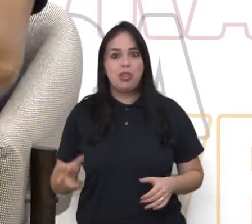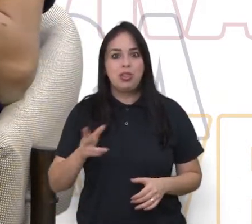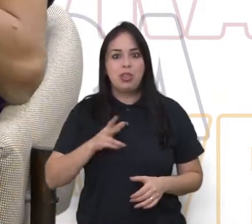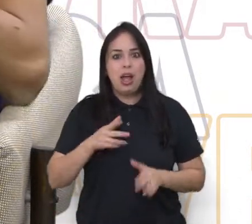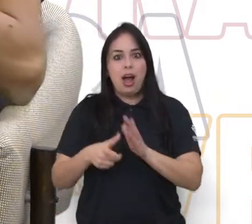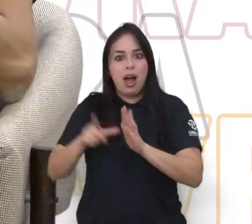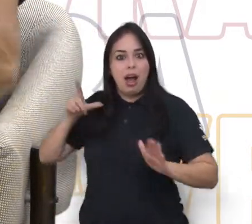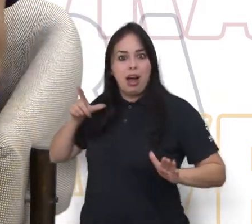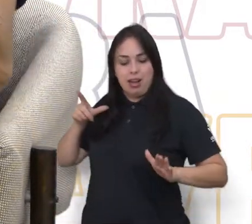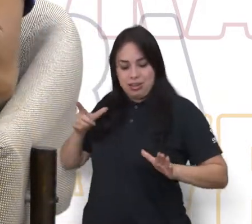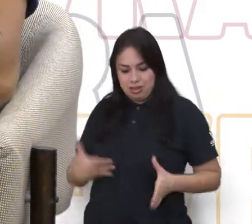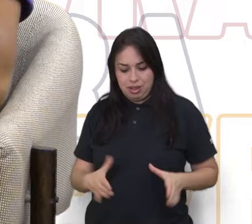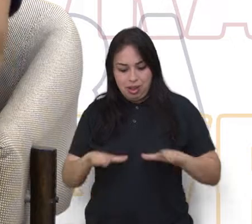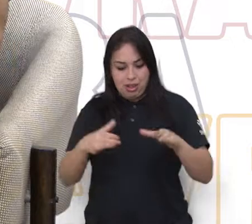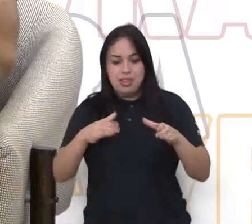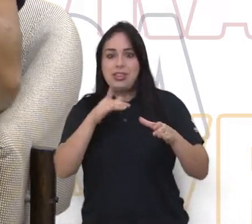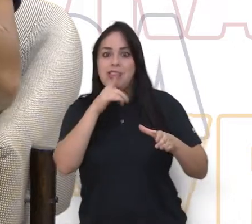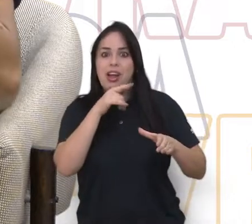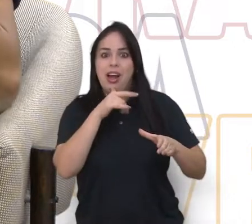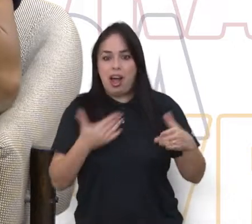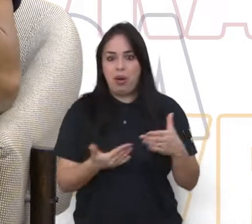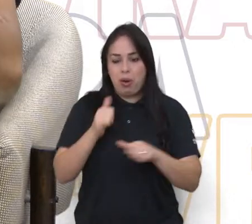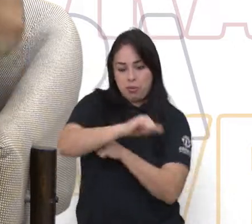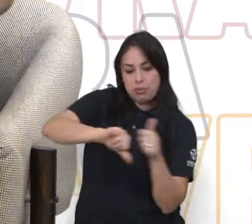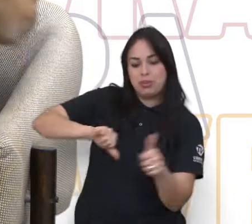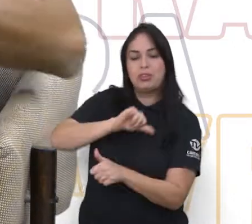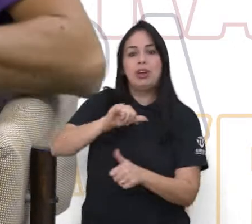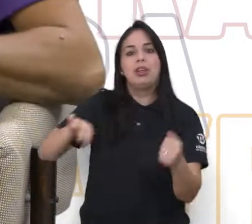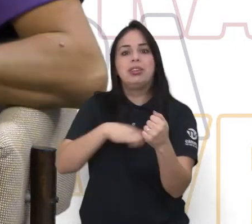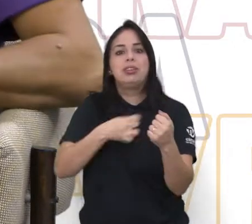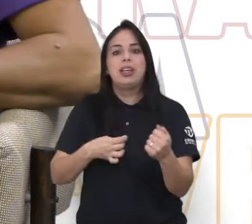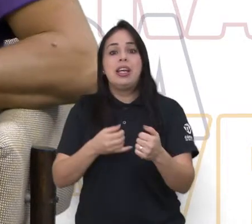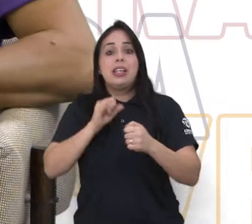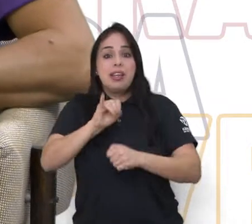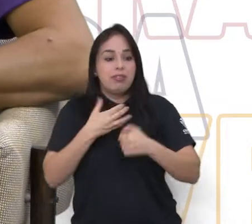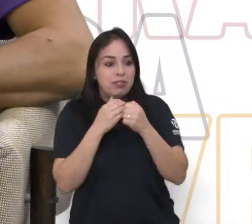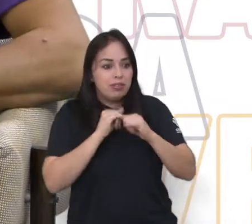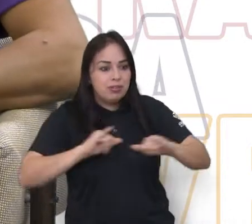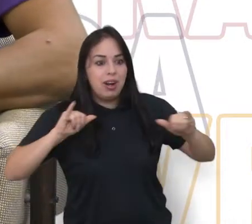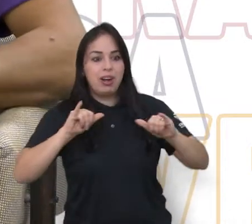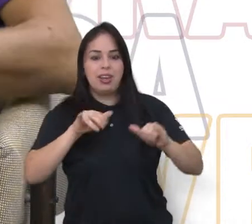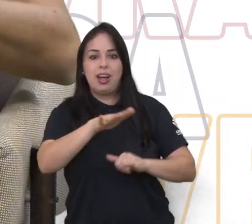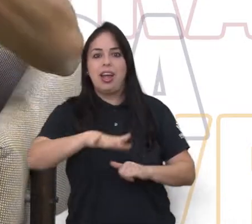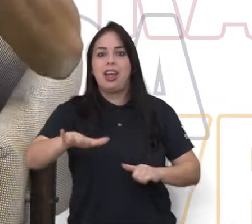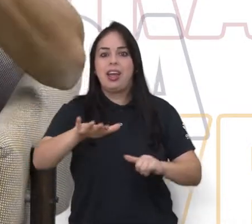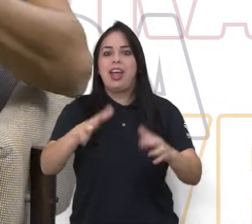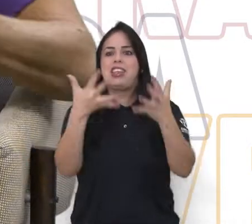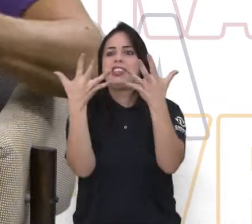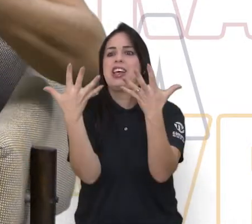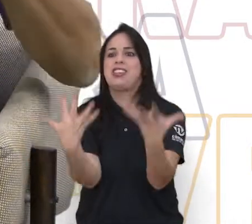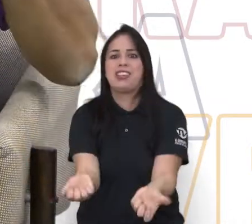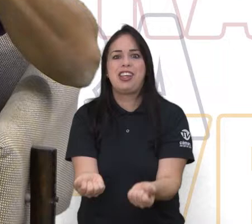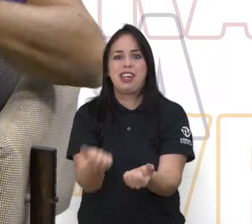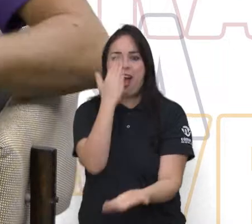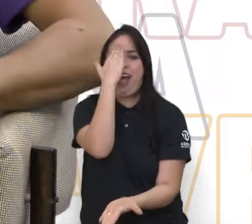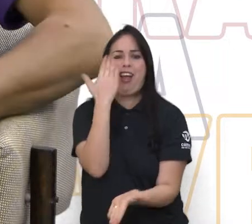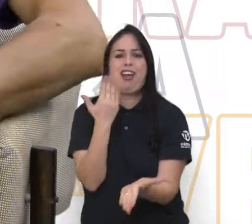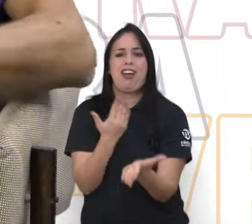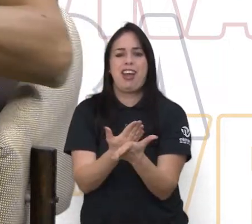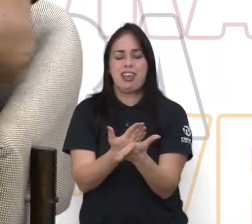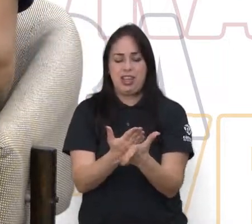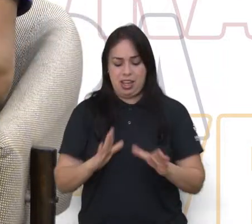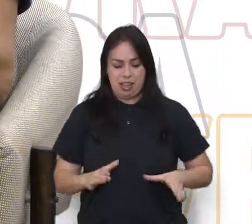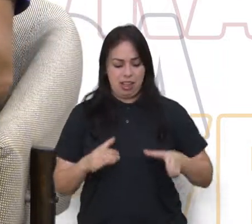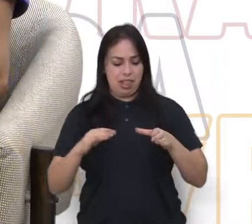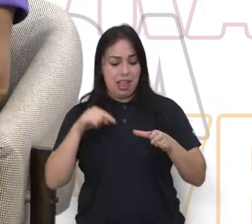Nossa, era um galão de água, agora é um instrumento musical. Quando eu falo isso para as crianças, eles aceitam, eles acreditam e vão